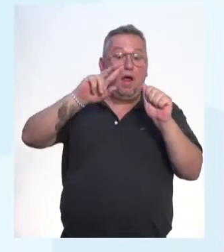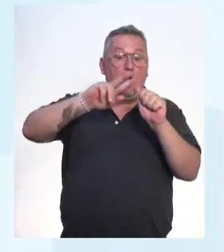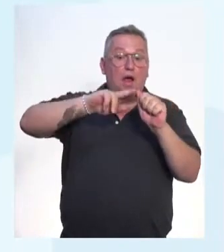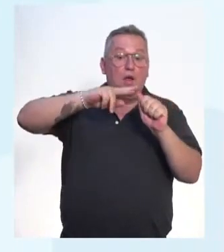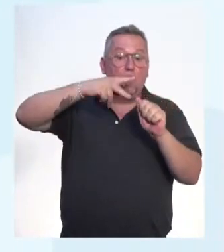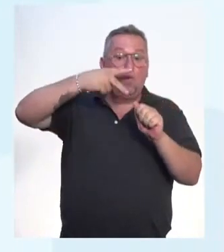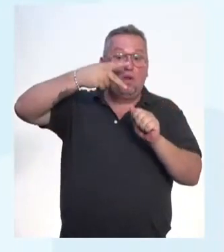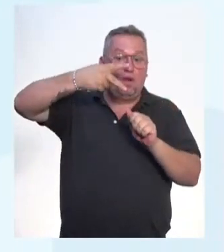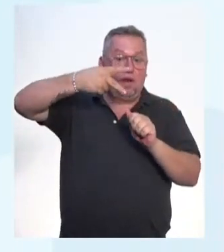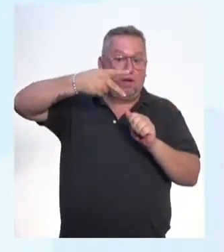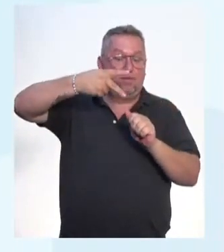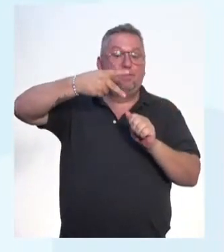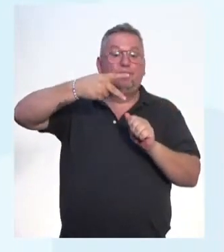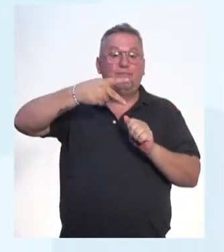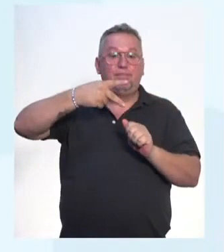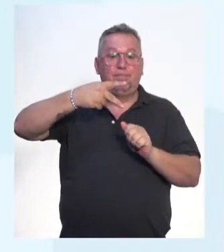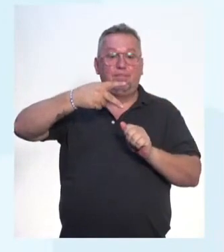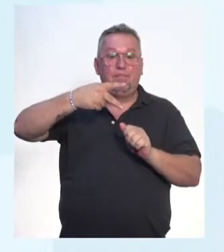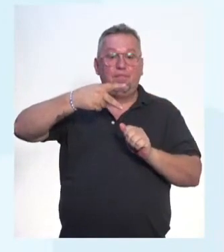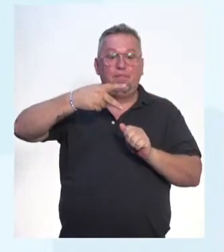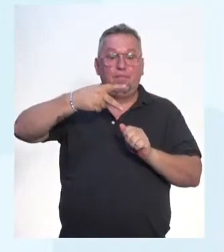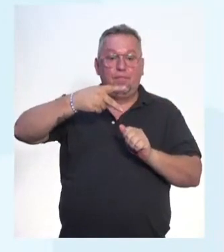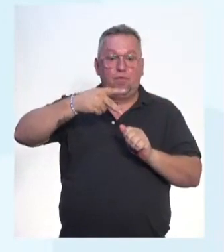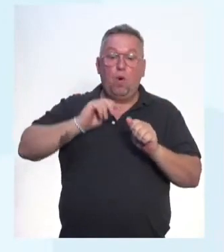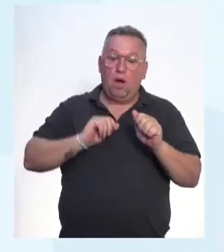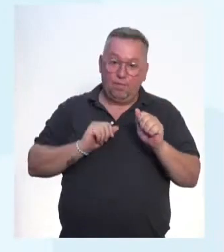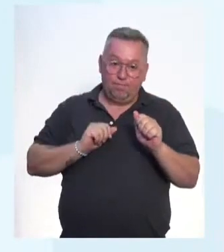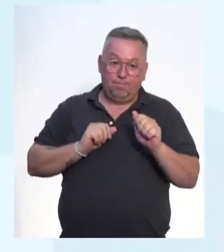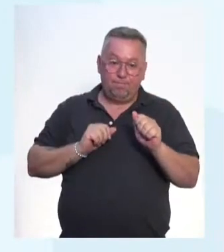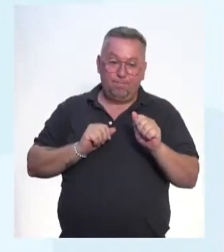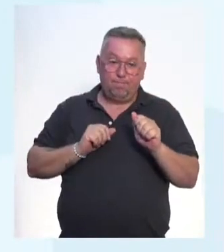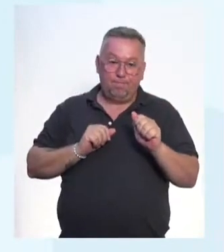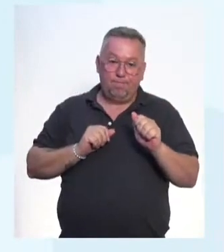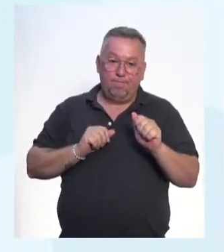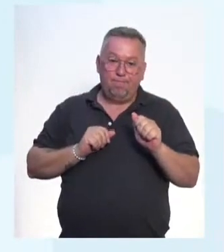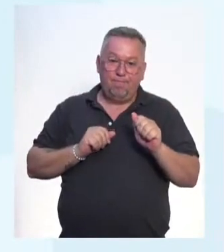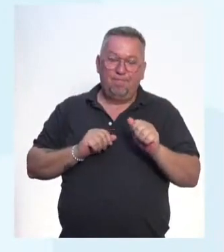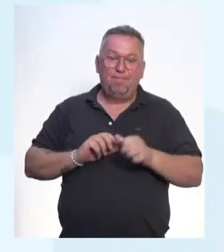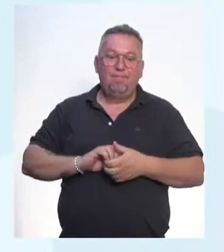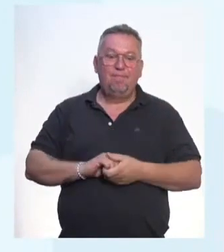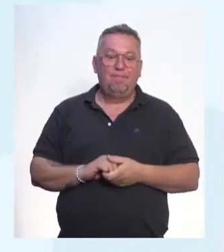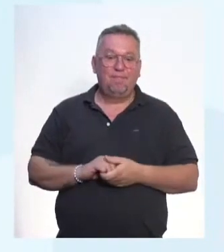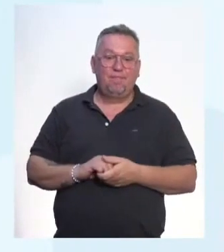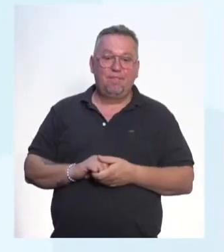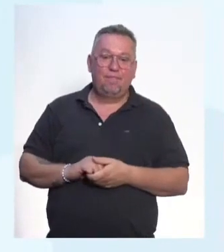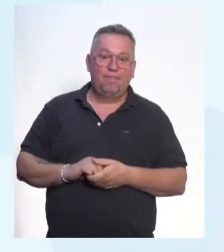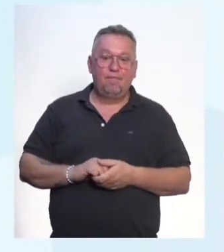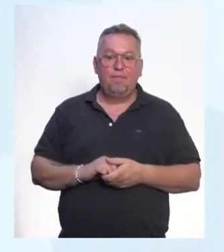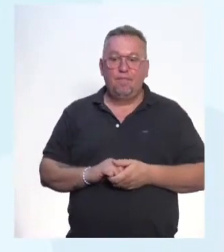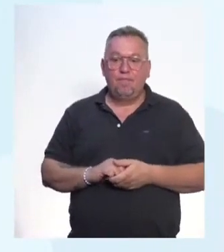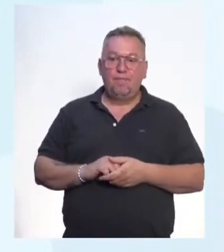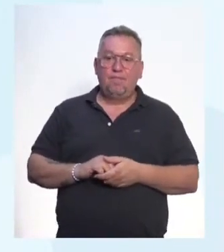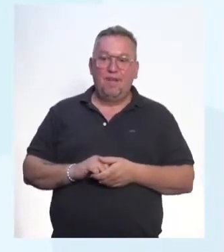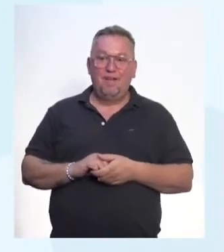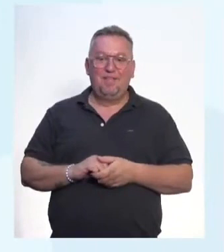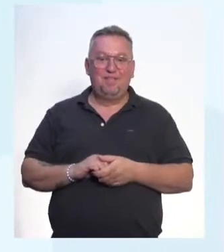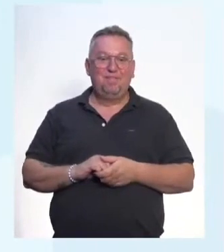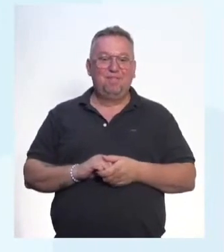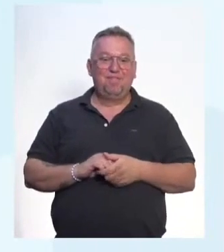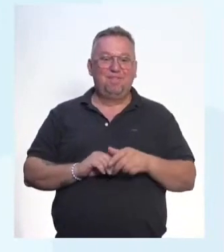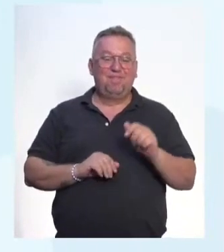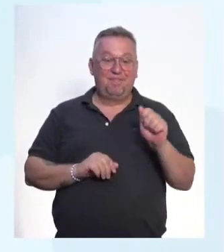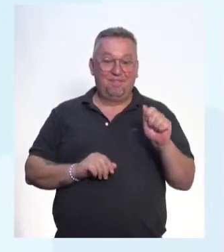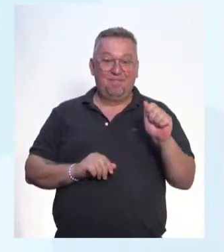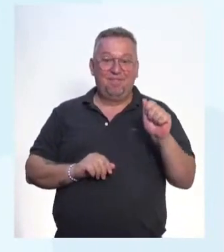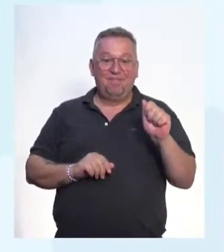quadrado, ou quer dizer o A, né? Deixa eu apagar aqui e fazer de novo. O A